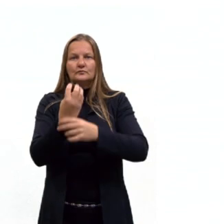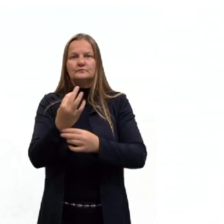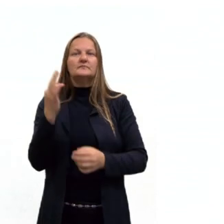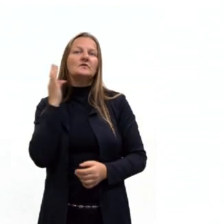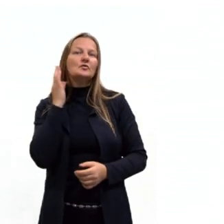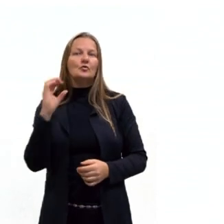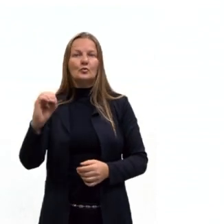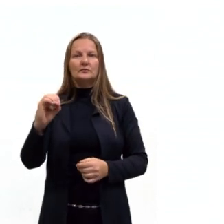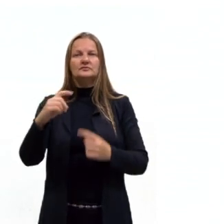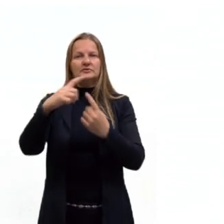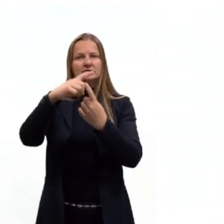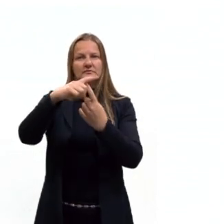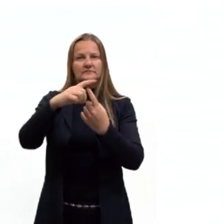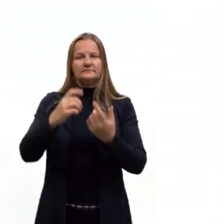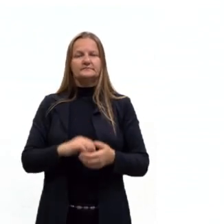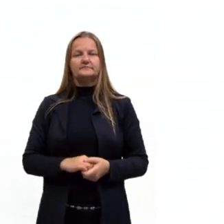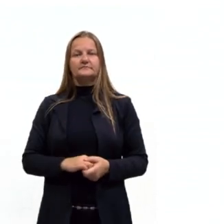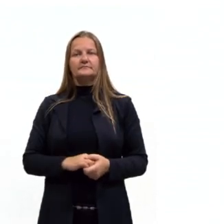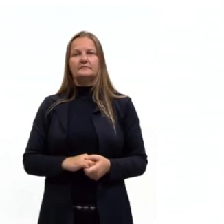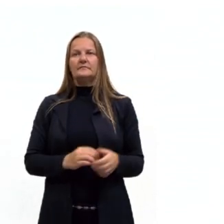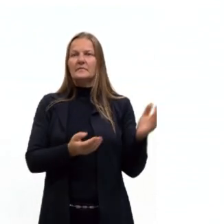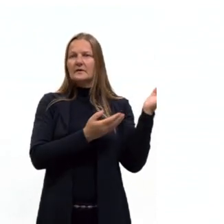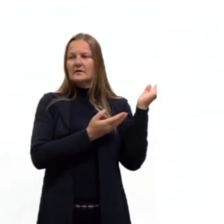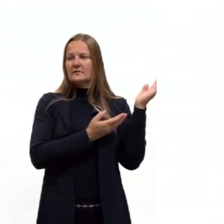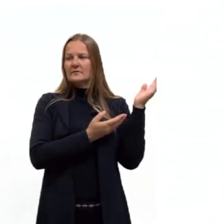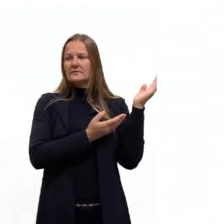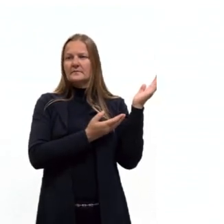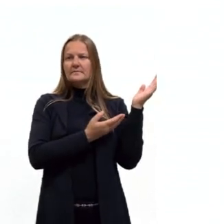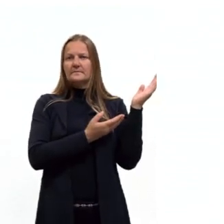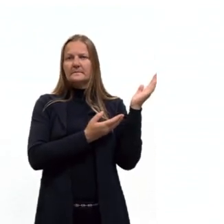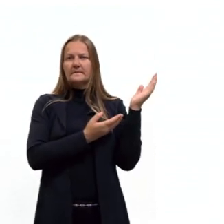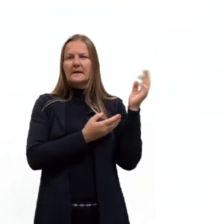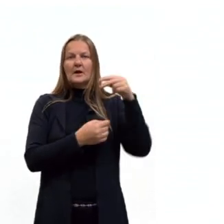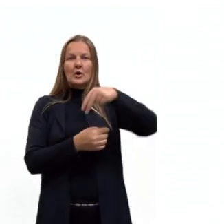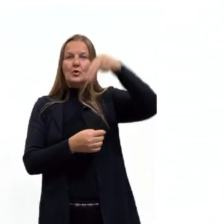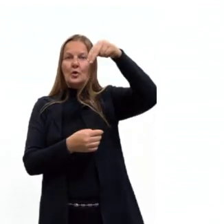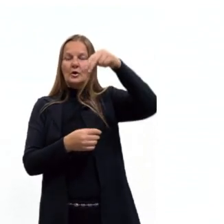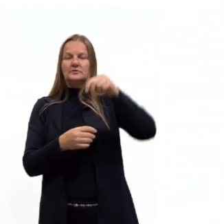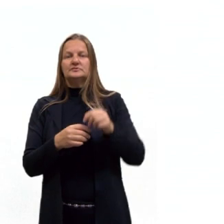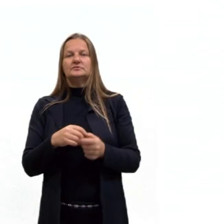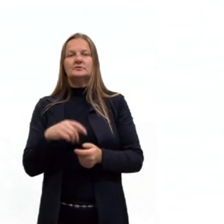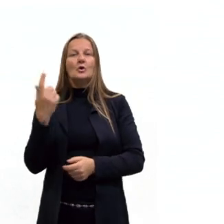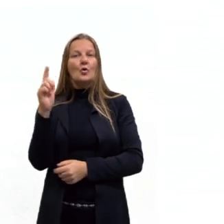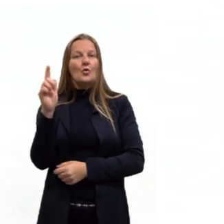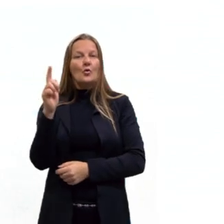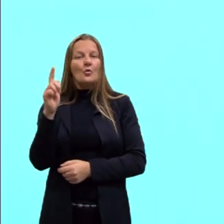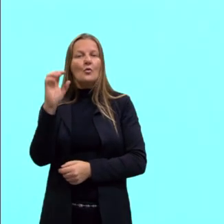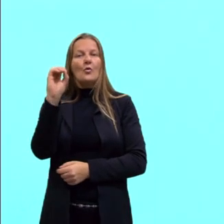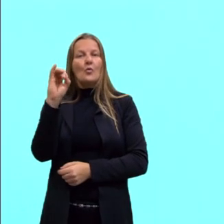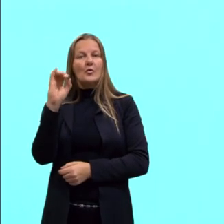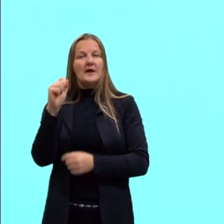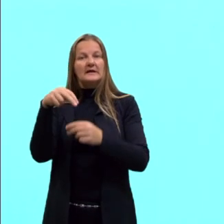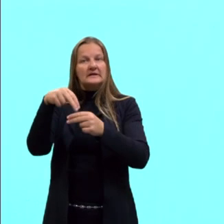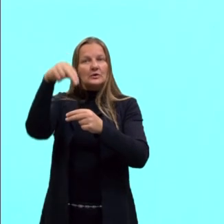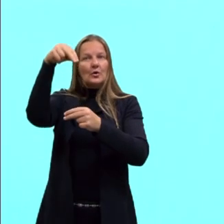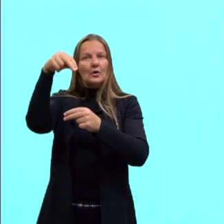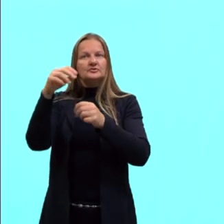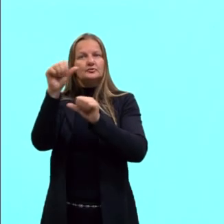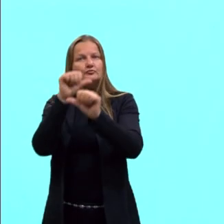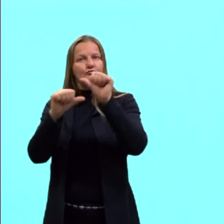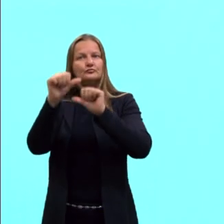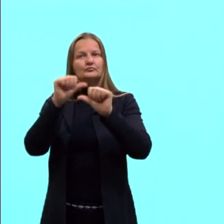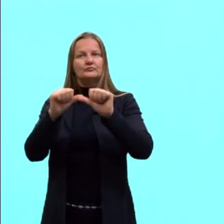Tocantins tá olha aqui que mostra Exatamente isso nessa parte norte de Goiás vira então eu Tocantins e